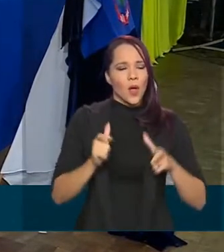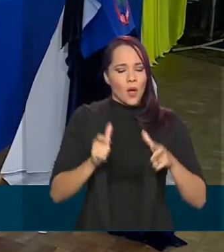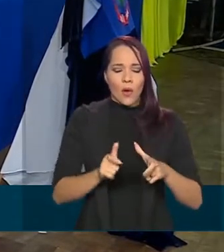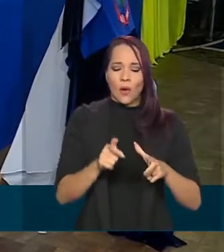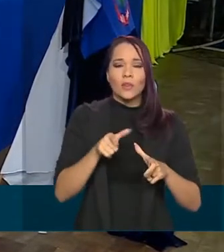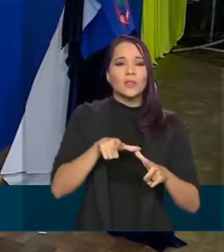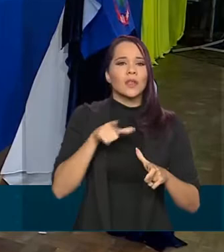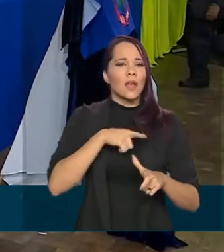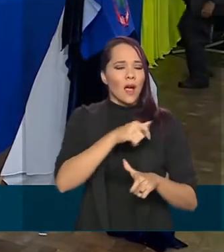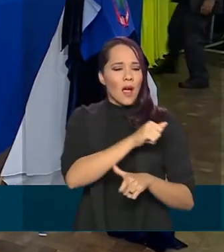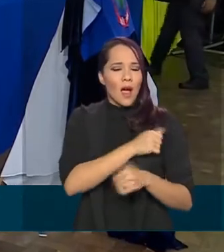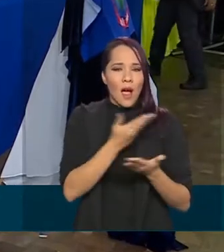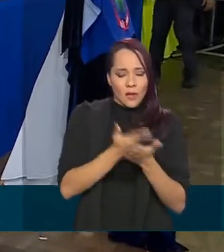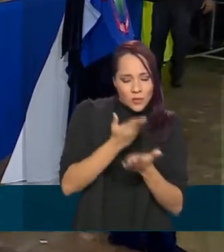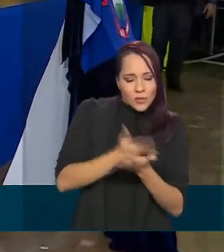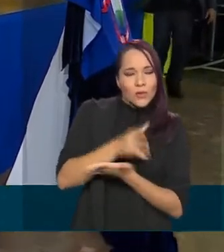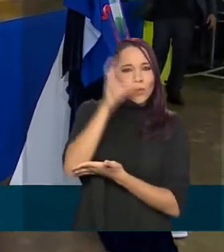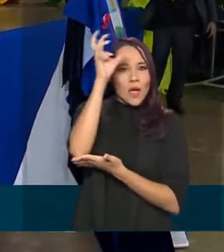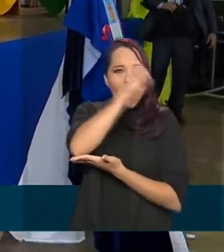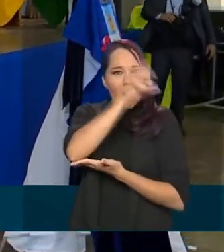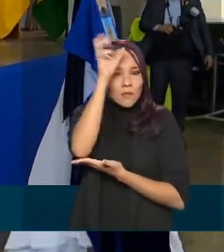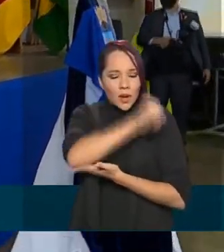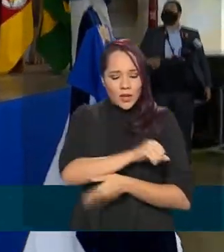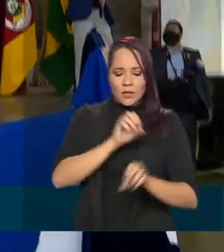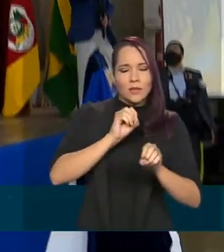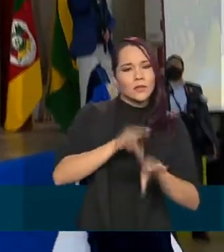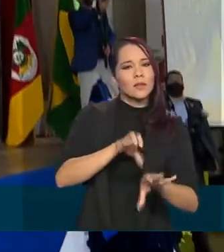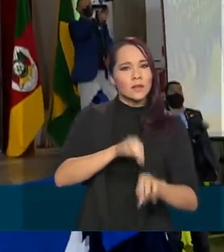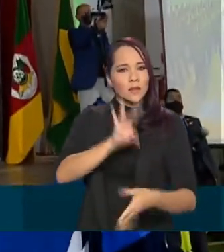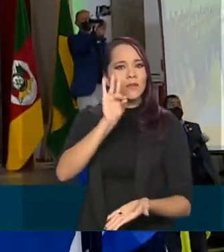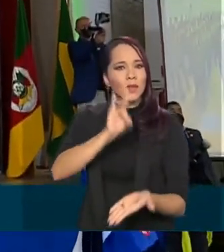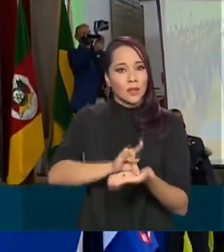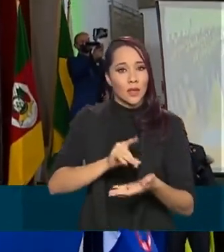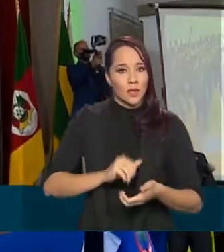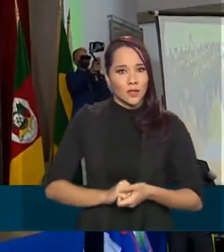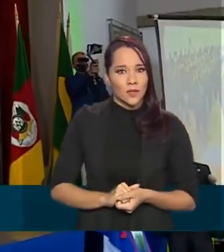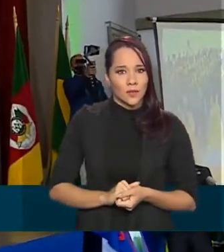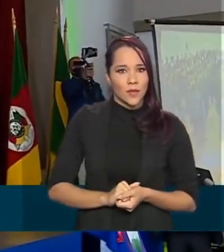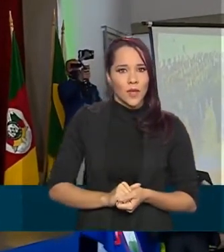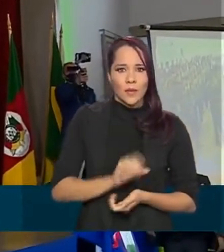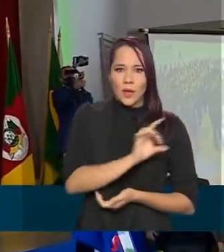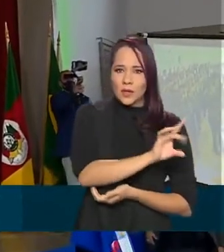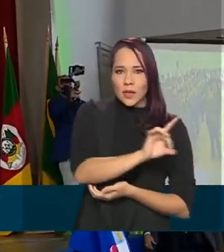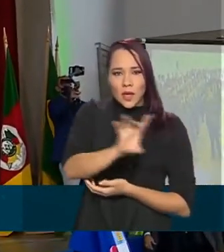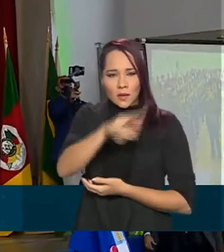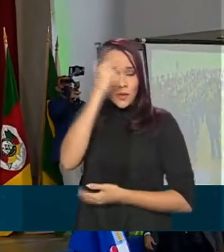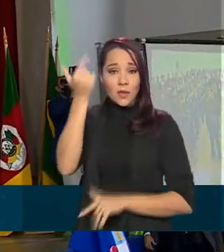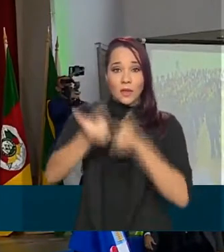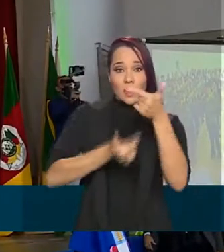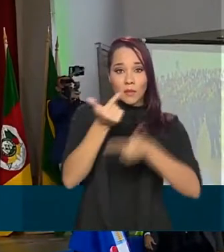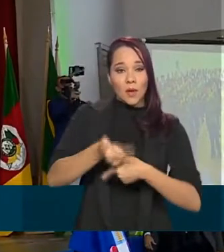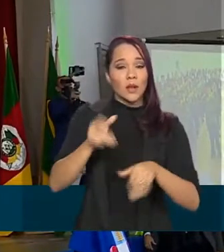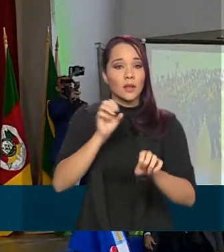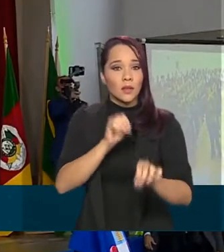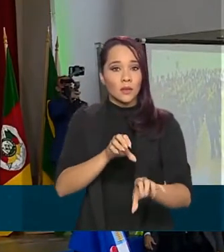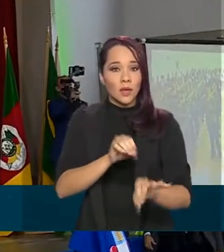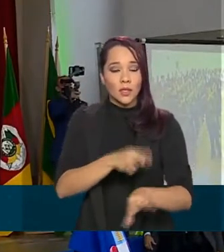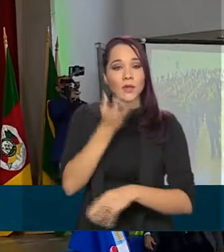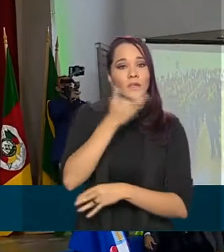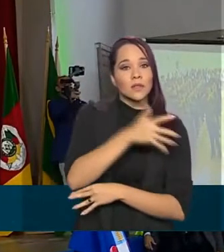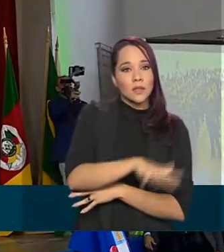estuda, se aprende, se ensina a verdade, para os que aqui trabalham na educação de crianças.